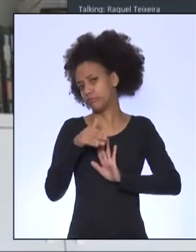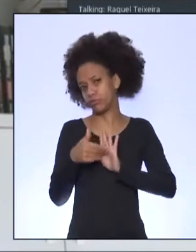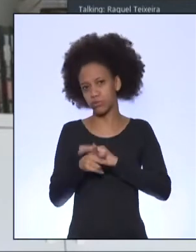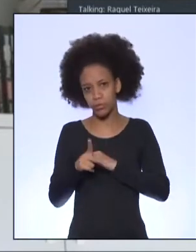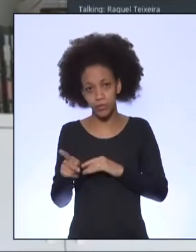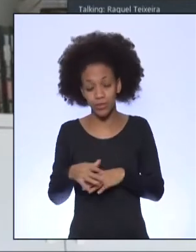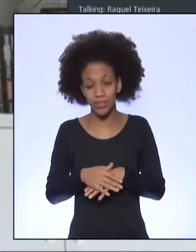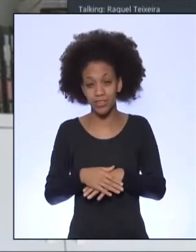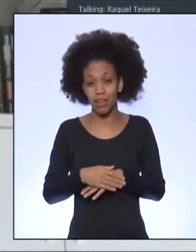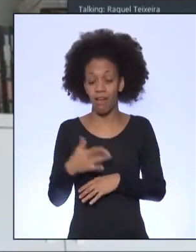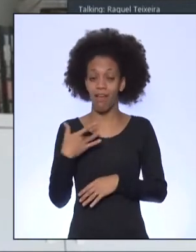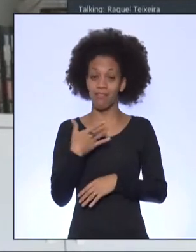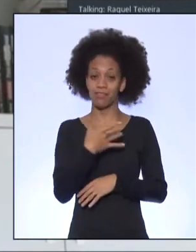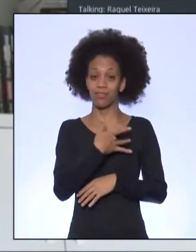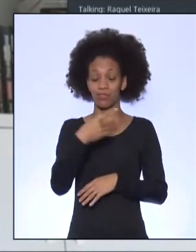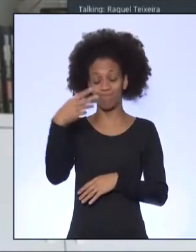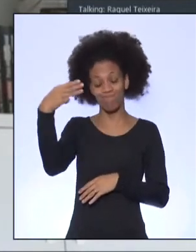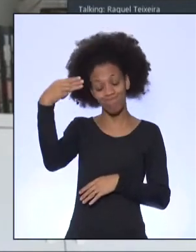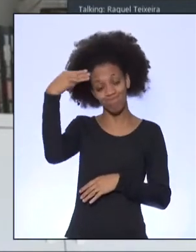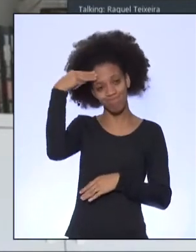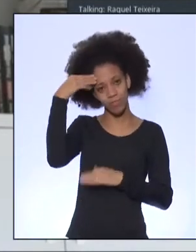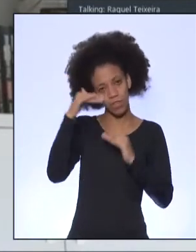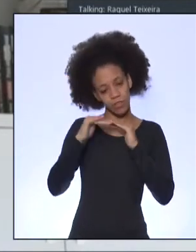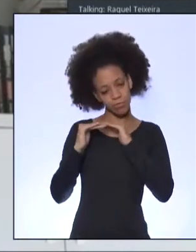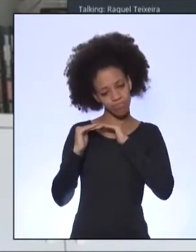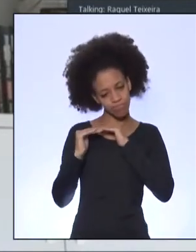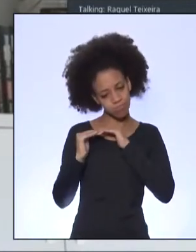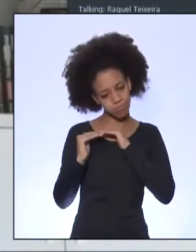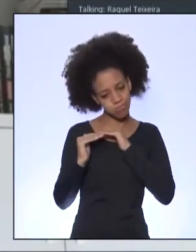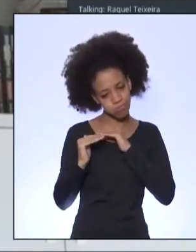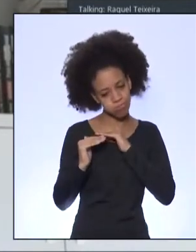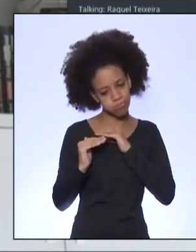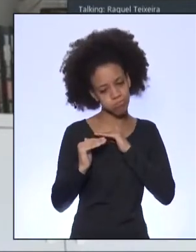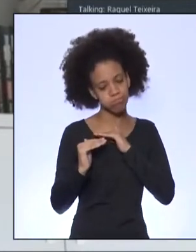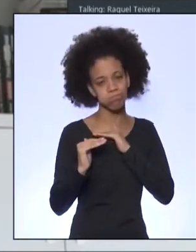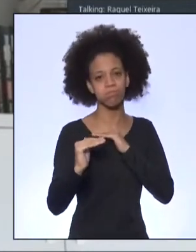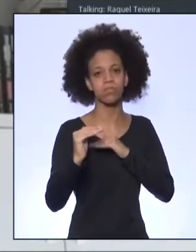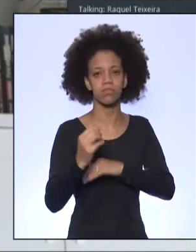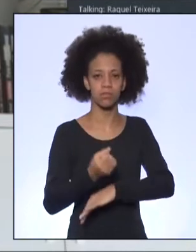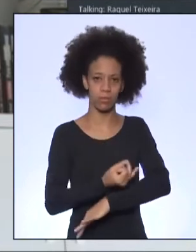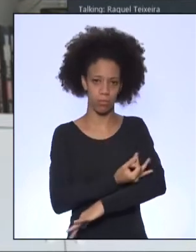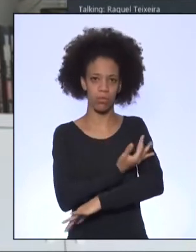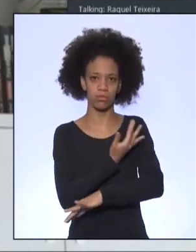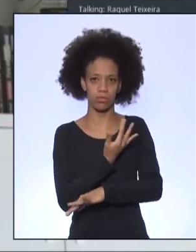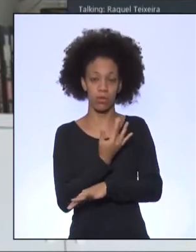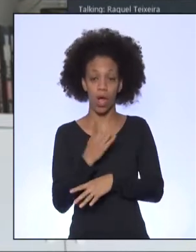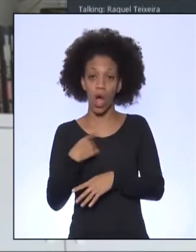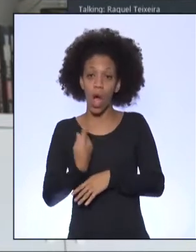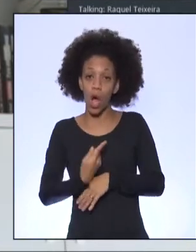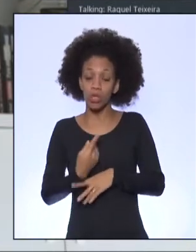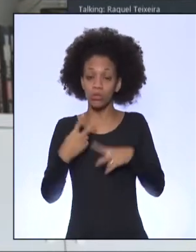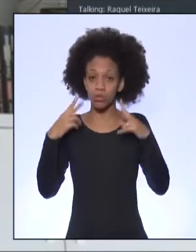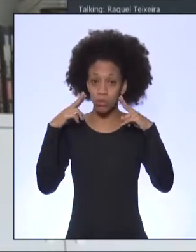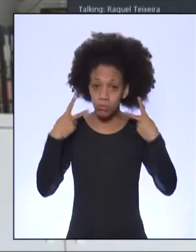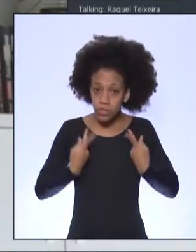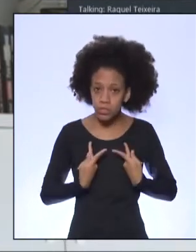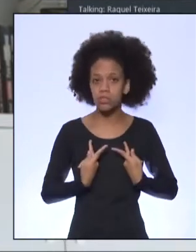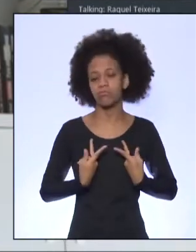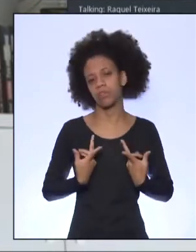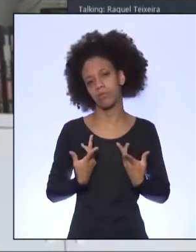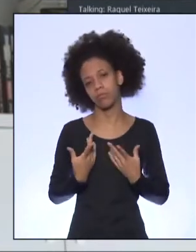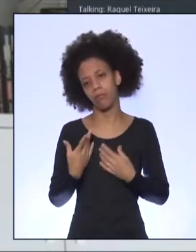saúde mental, é com o equilíbrio emocional, nossos como seres humanos, como pais, mães,